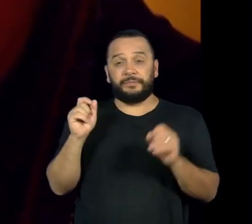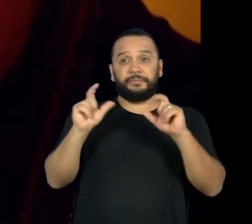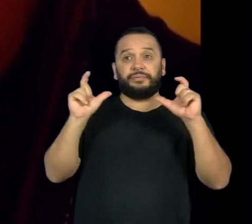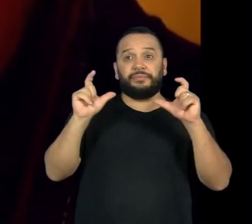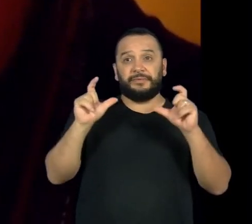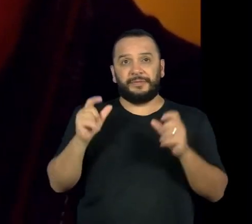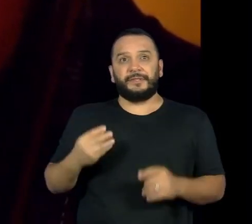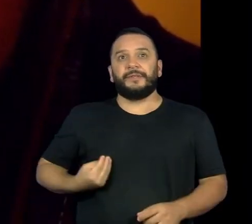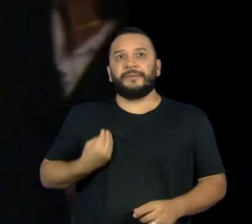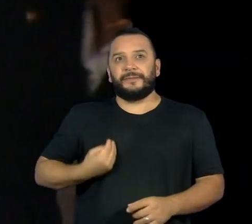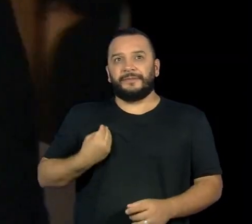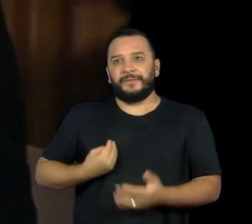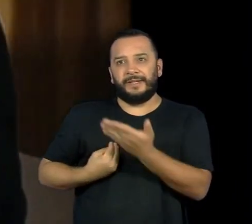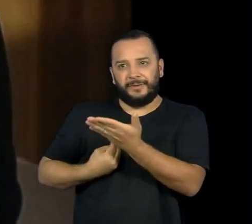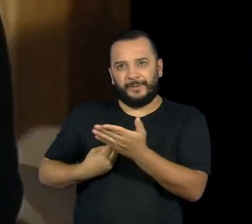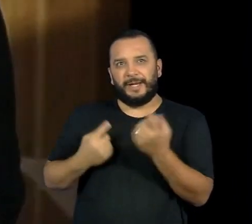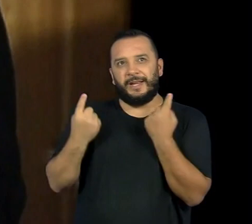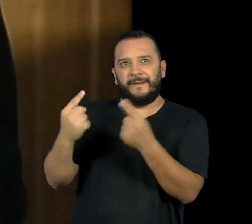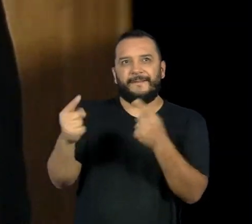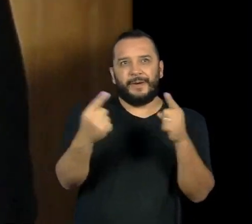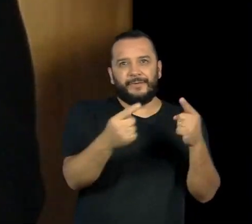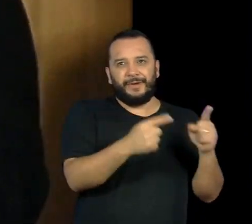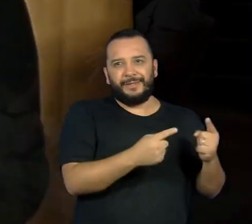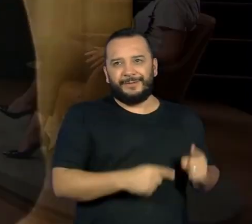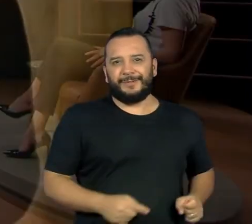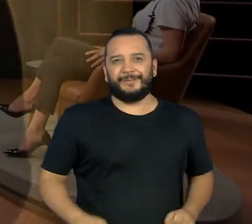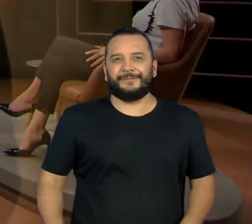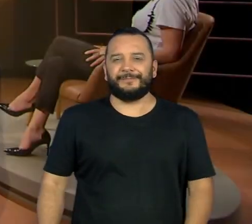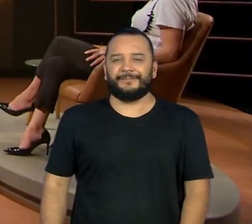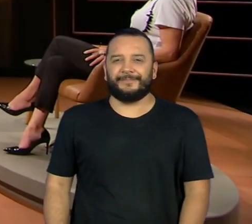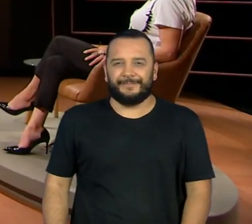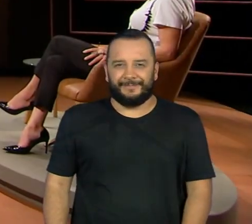esse inspirado provocador.